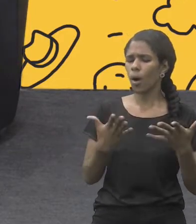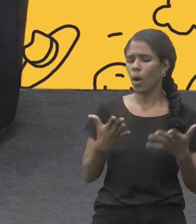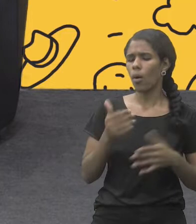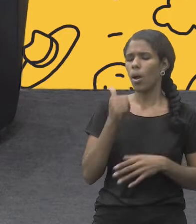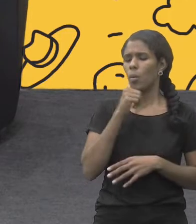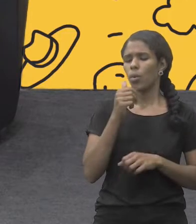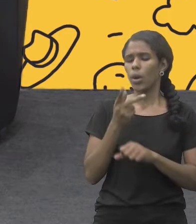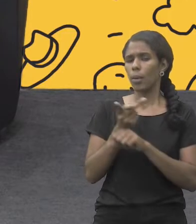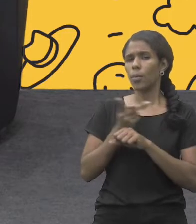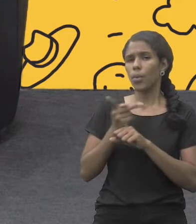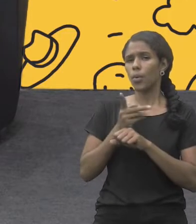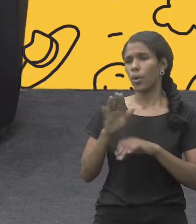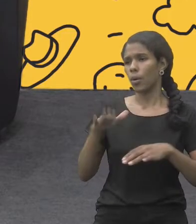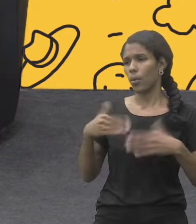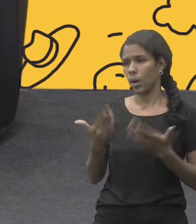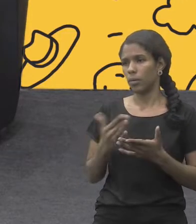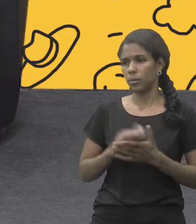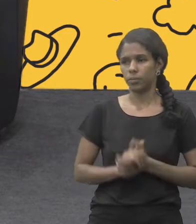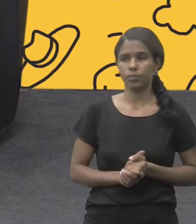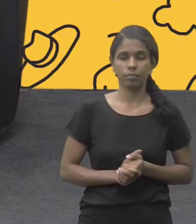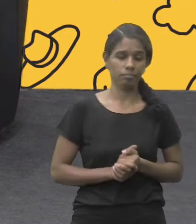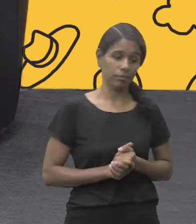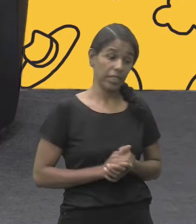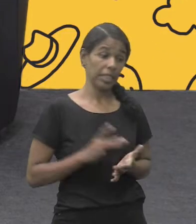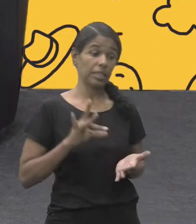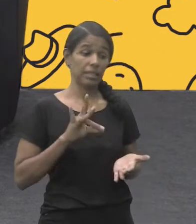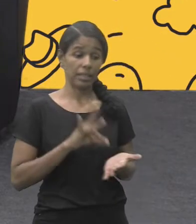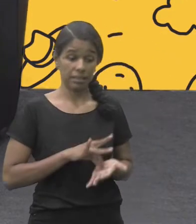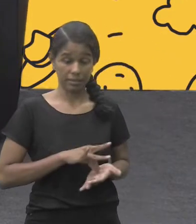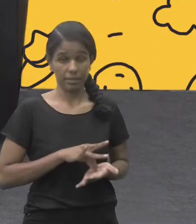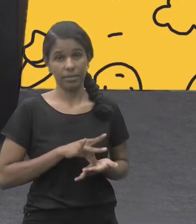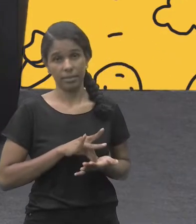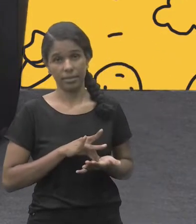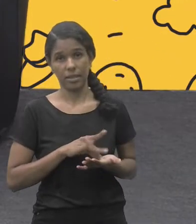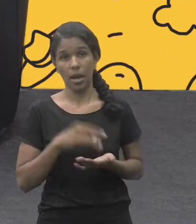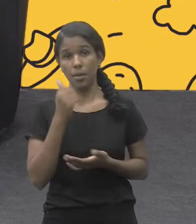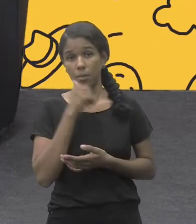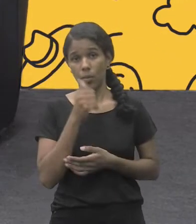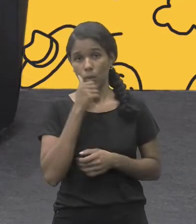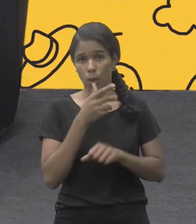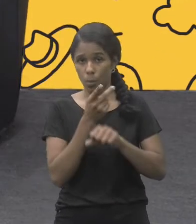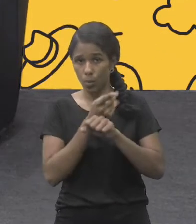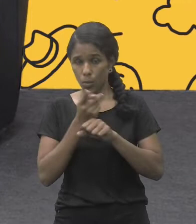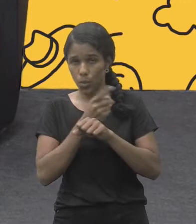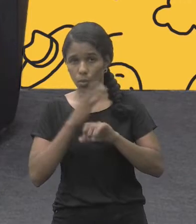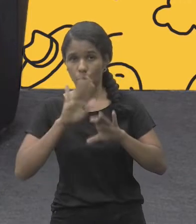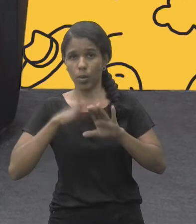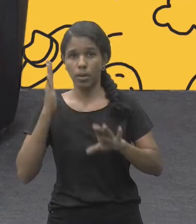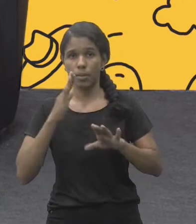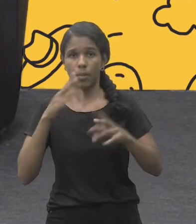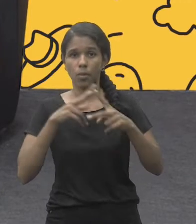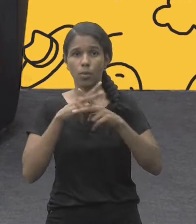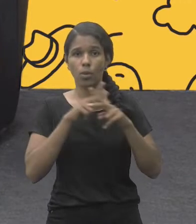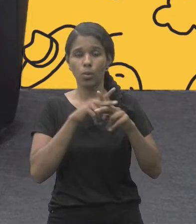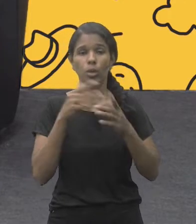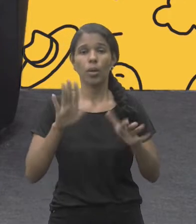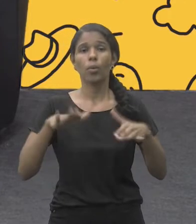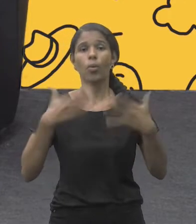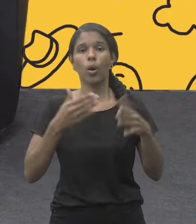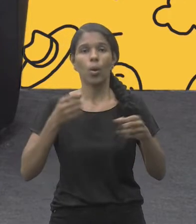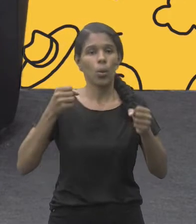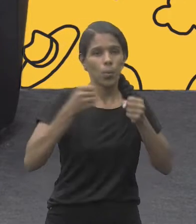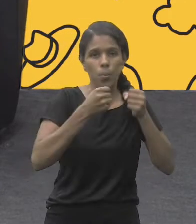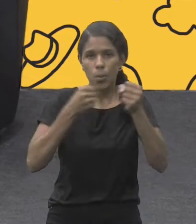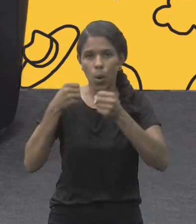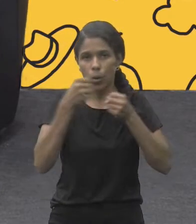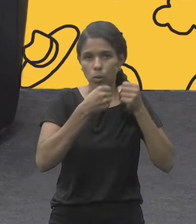procurada pela mulherada é o boxe. O boxe é muito procurado pela mulherada, porque não tem contato, né? Tem mulher que